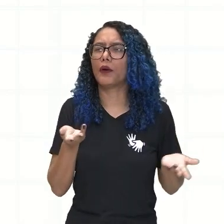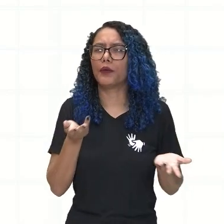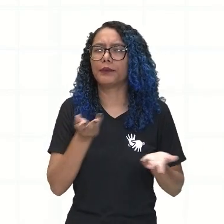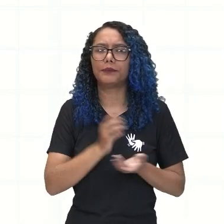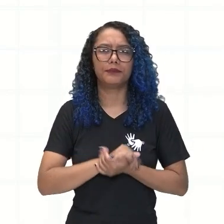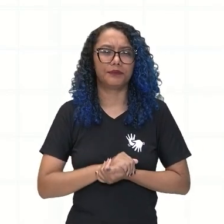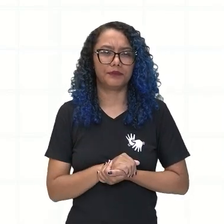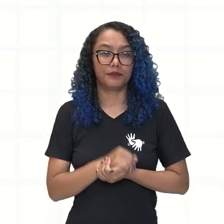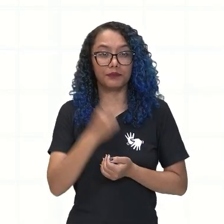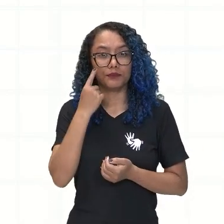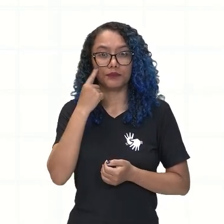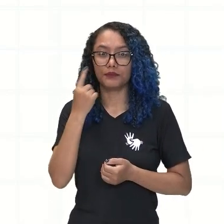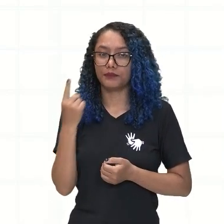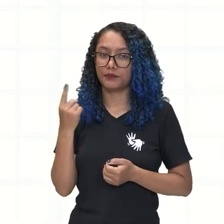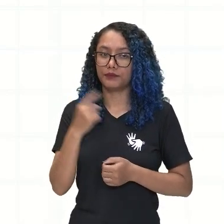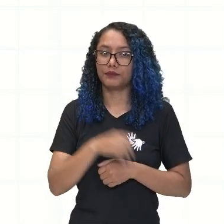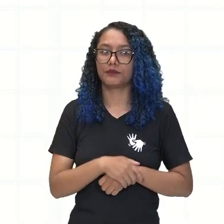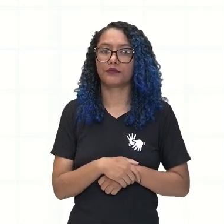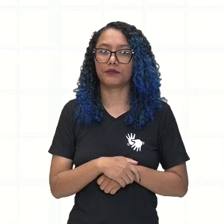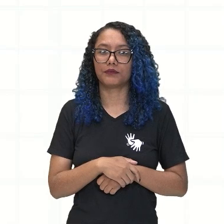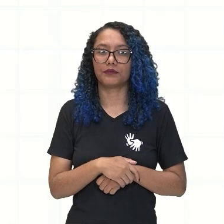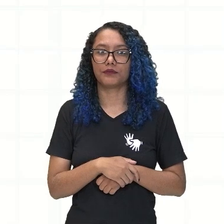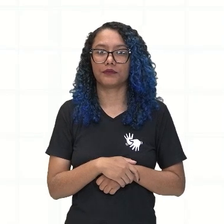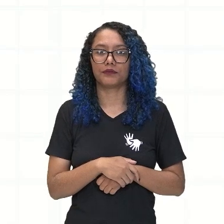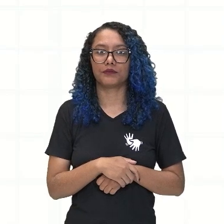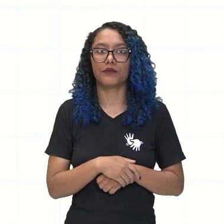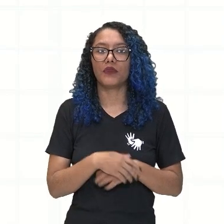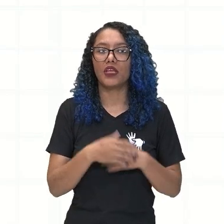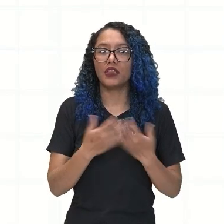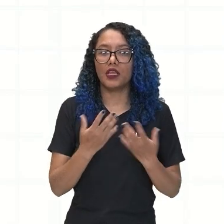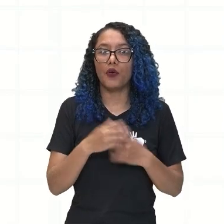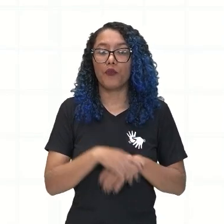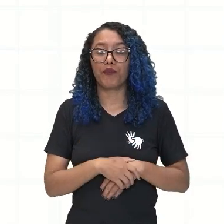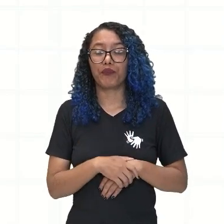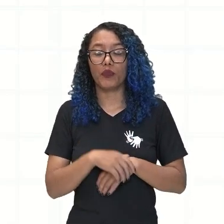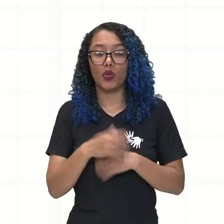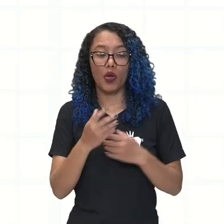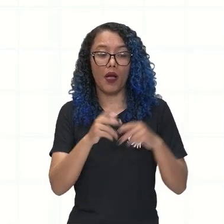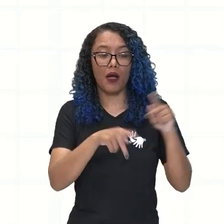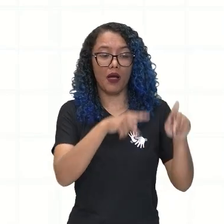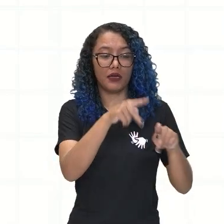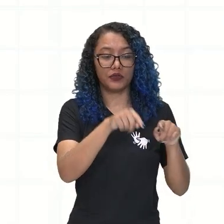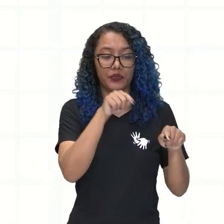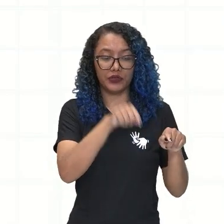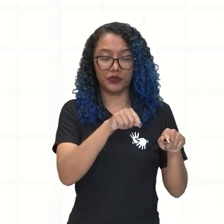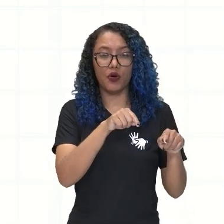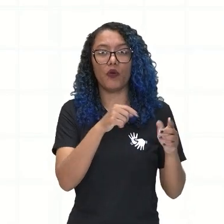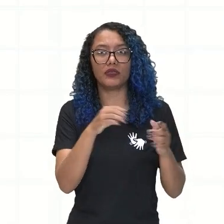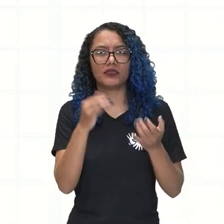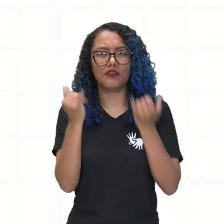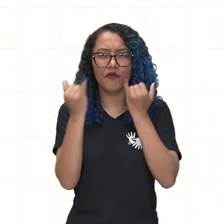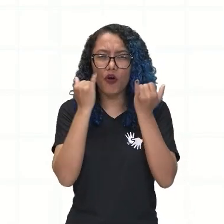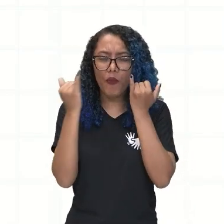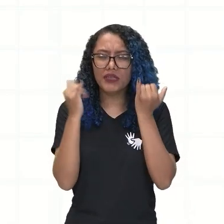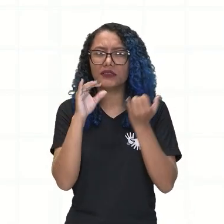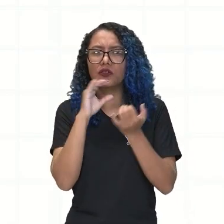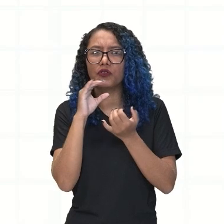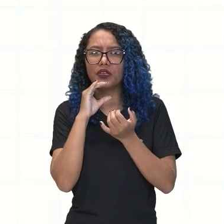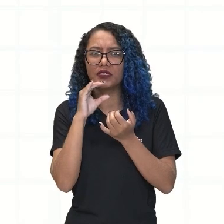primordial consiste em transmitir à população um saber necessário para que